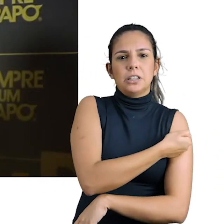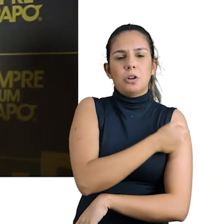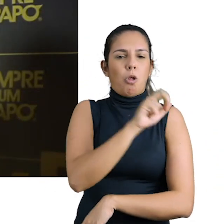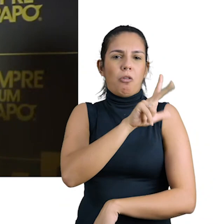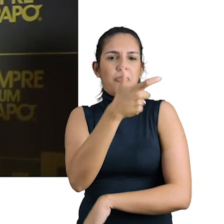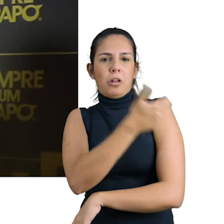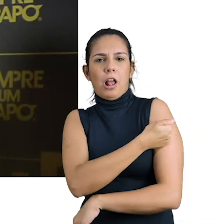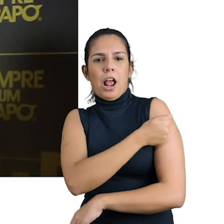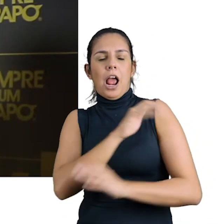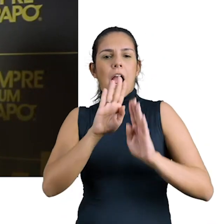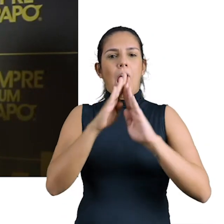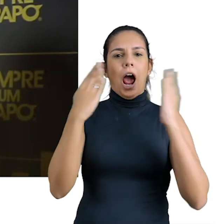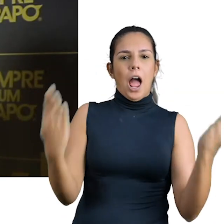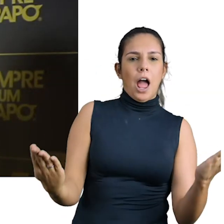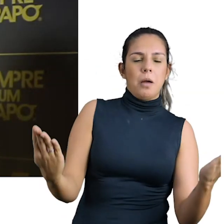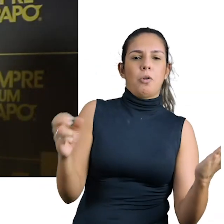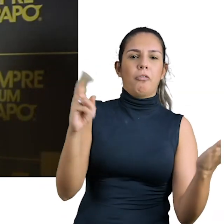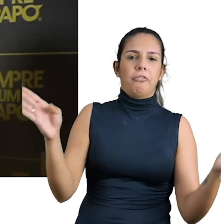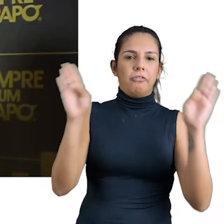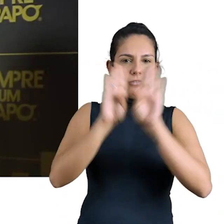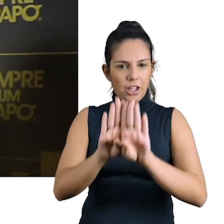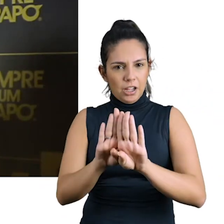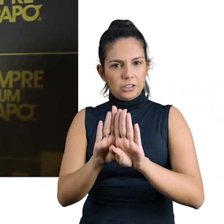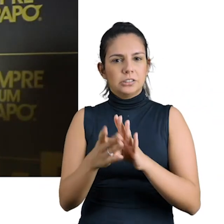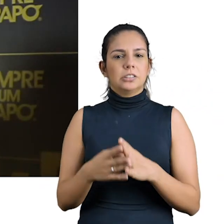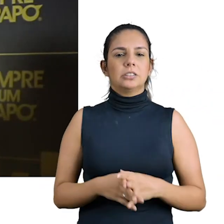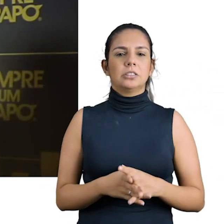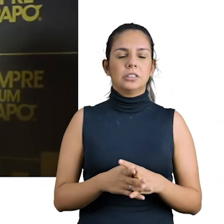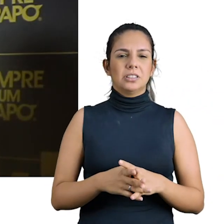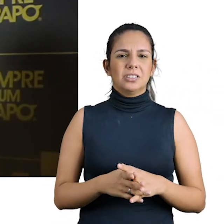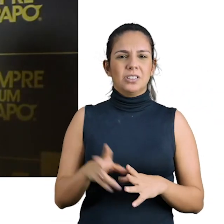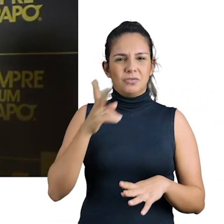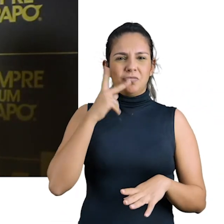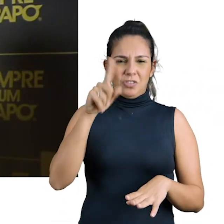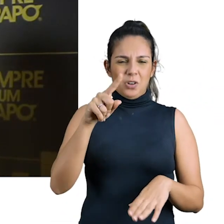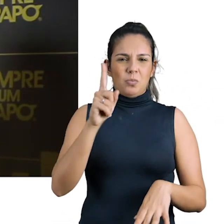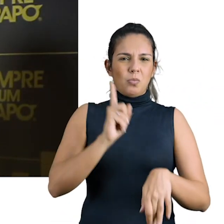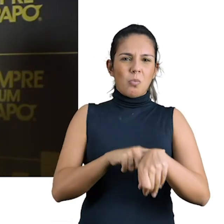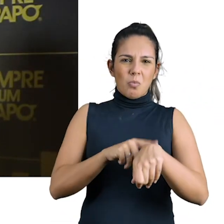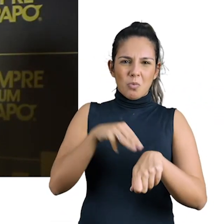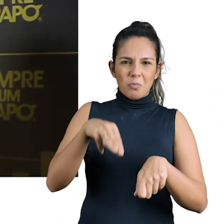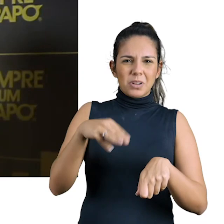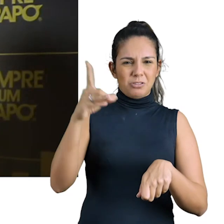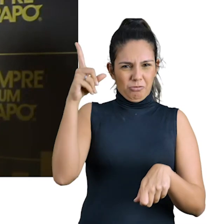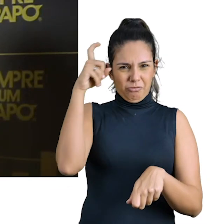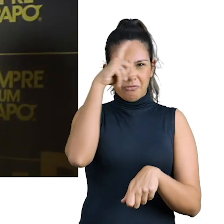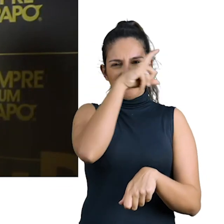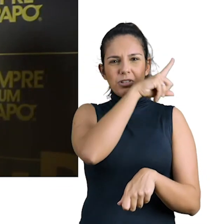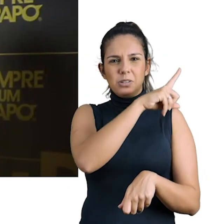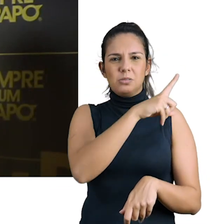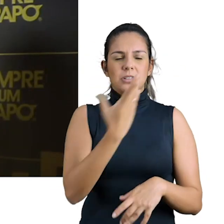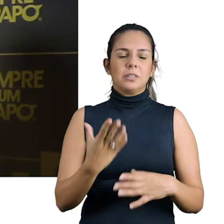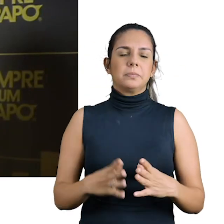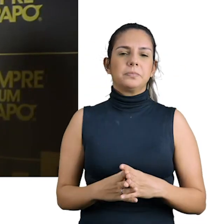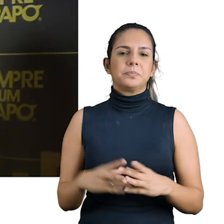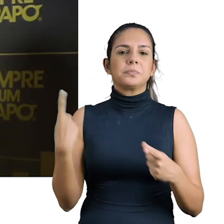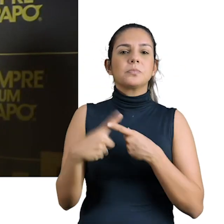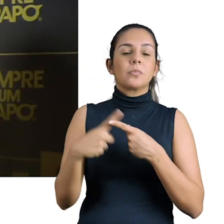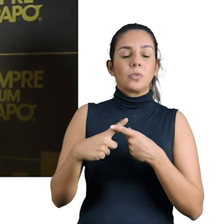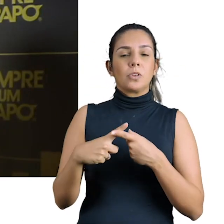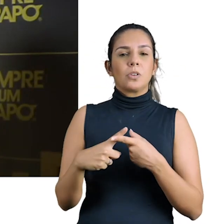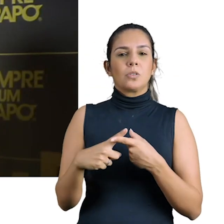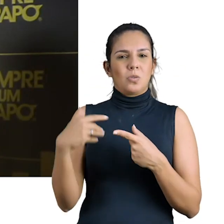pode abrir, não pode abrir. Eu acho que é o momento delicado do confinamento,